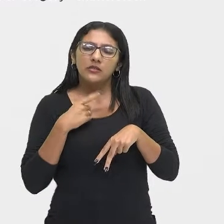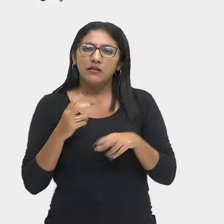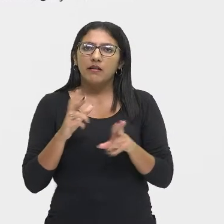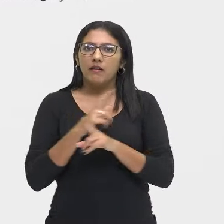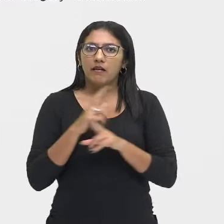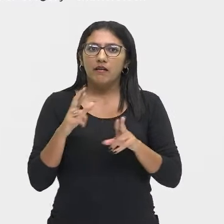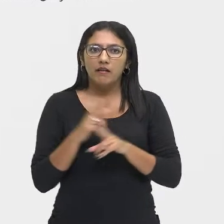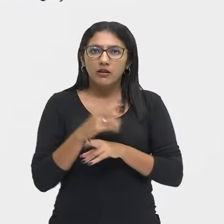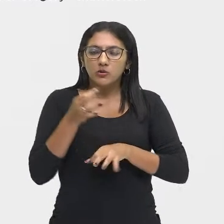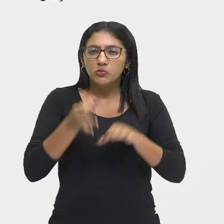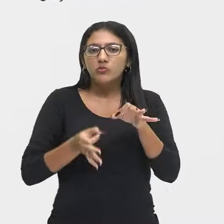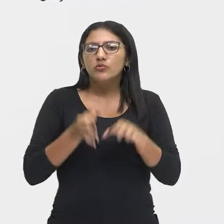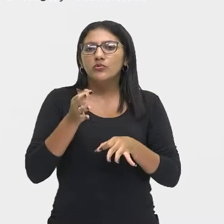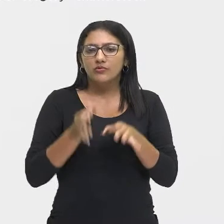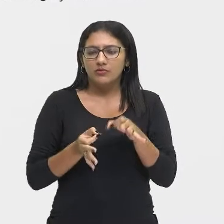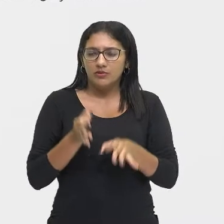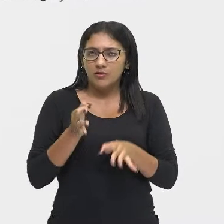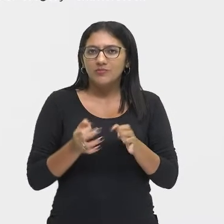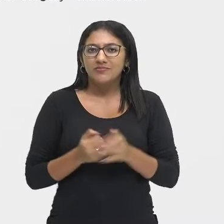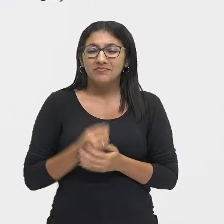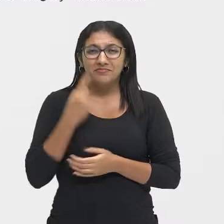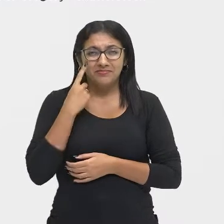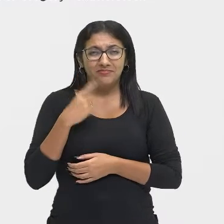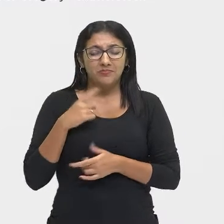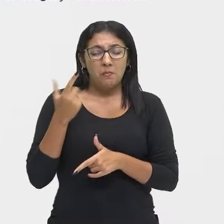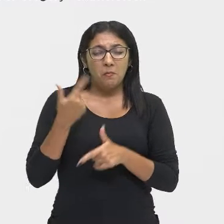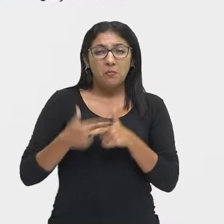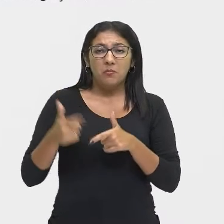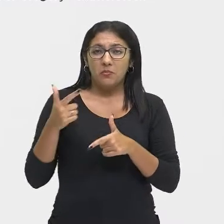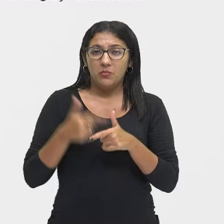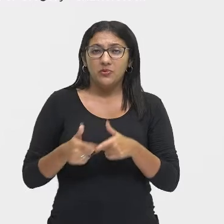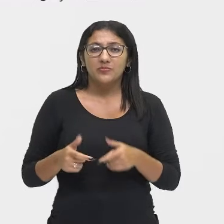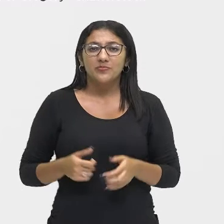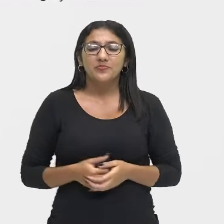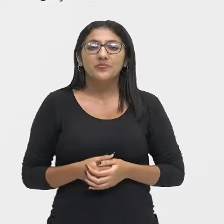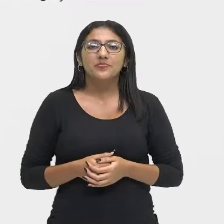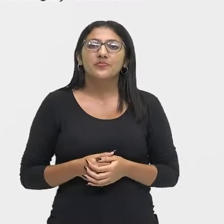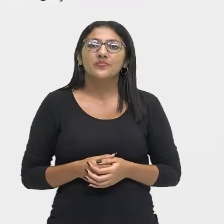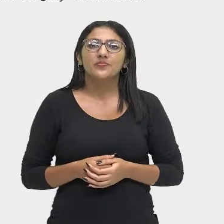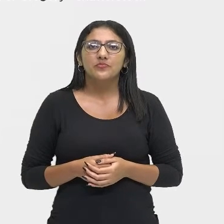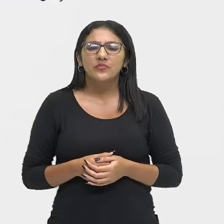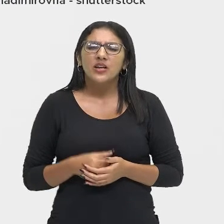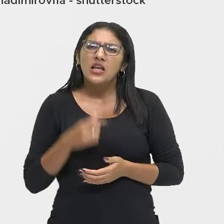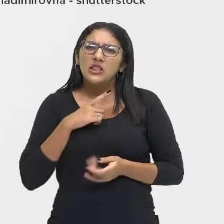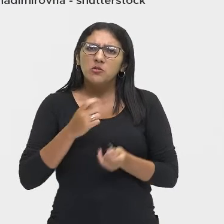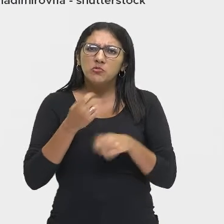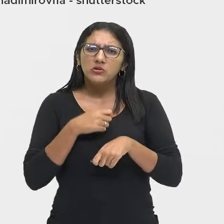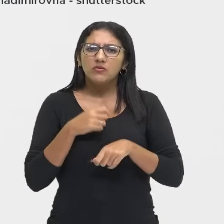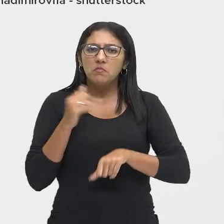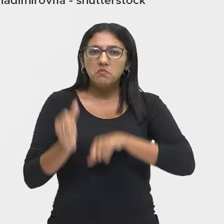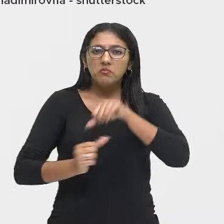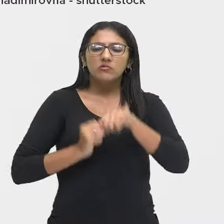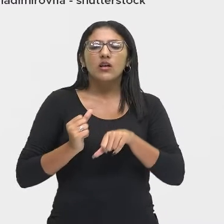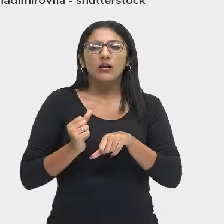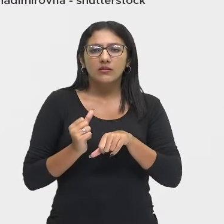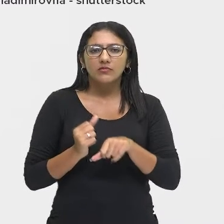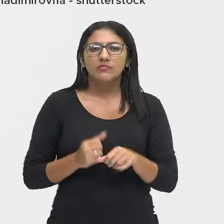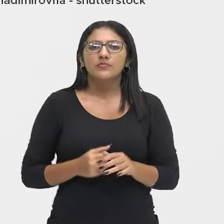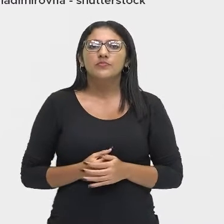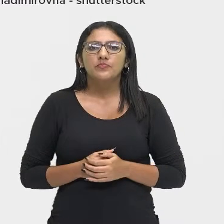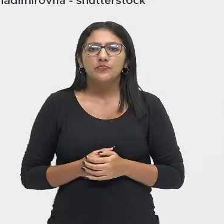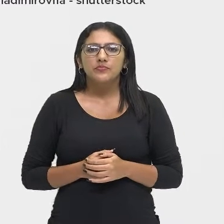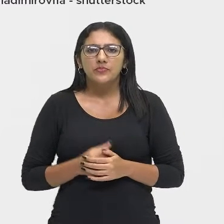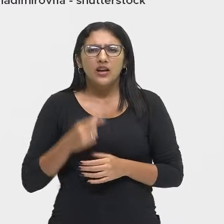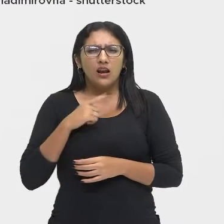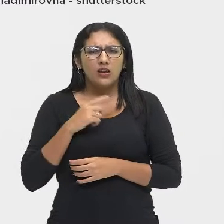extrajudicial. Olha só como ela é complicada, né? Então, tem como reverter? Vamos ver. É